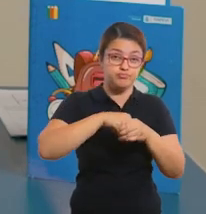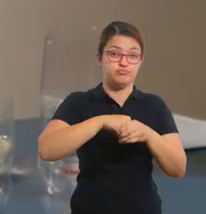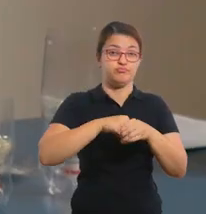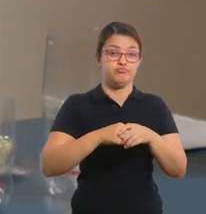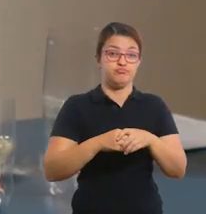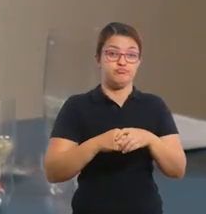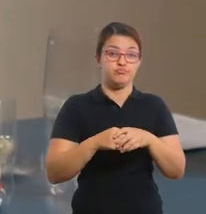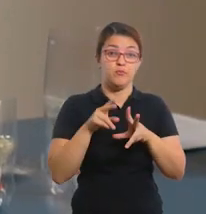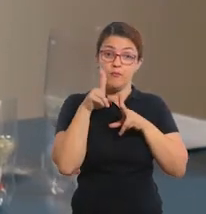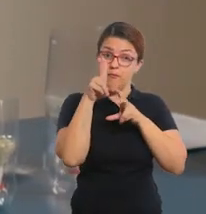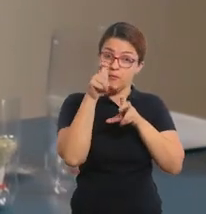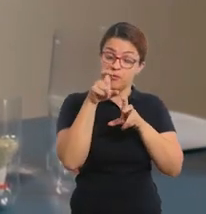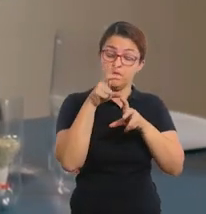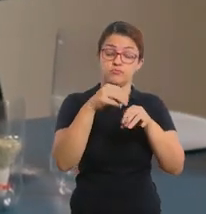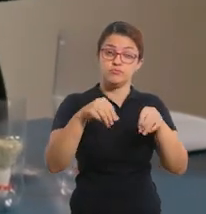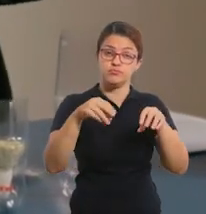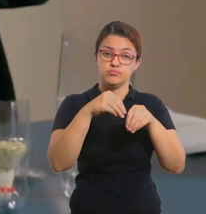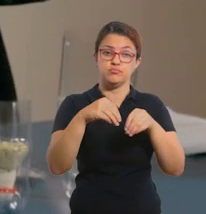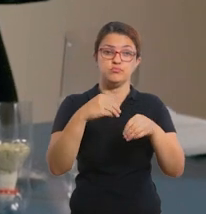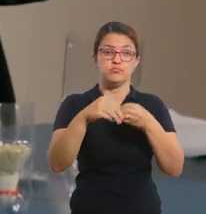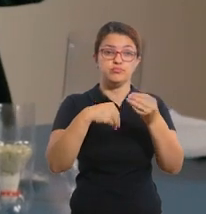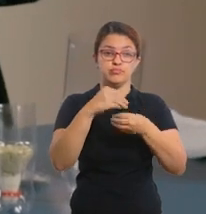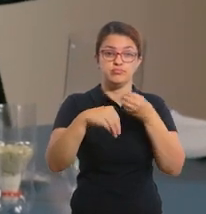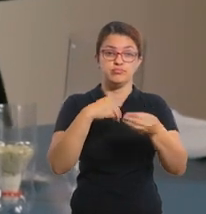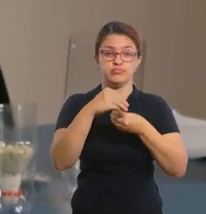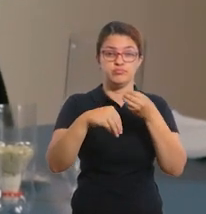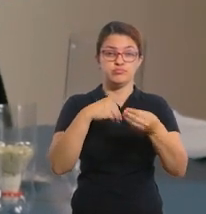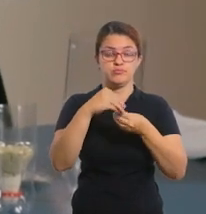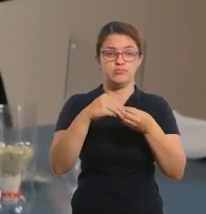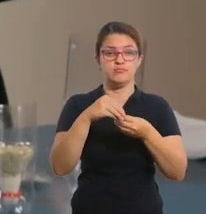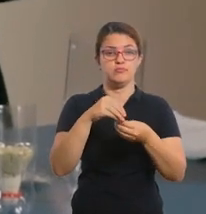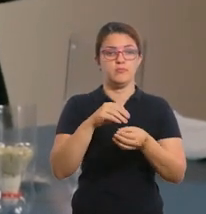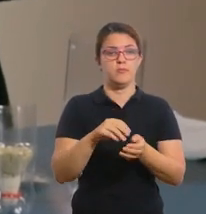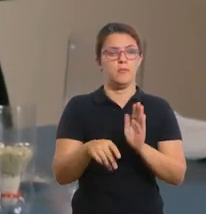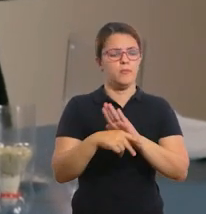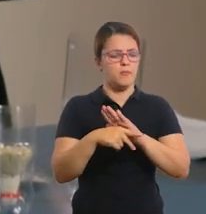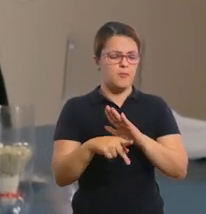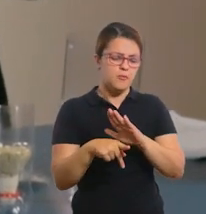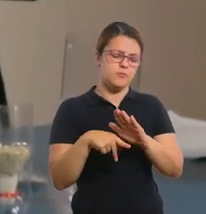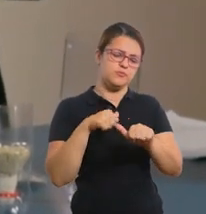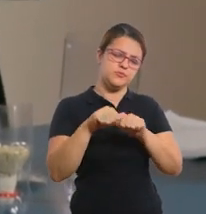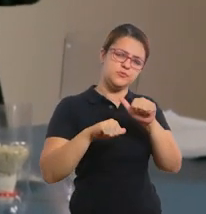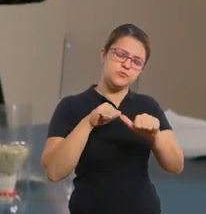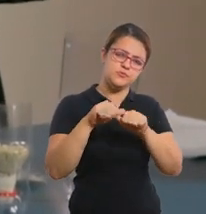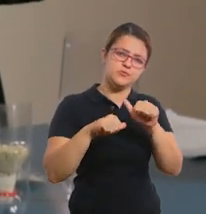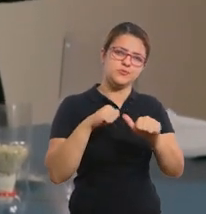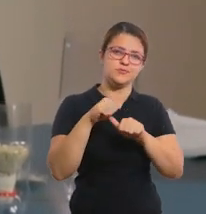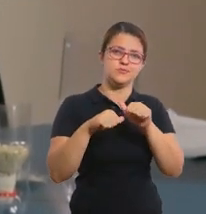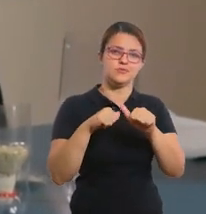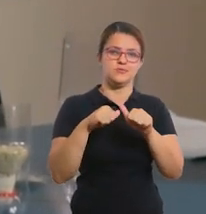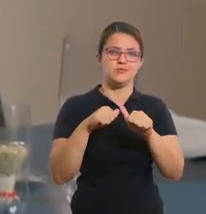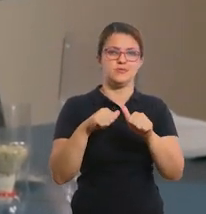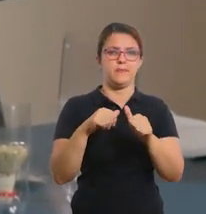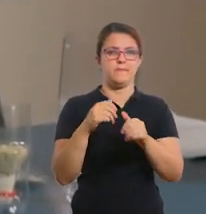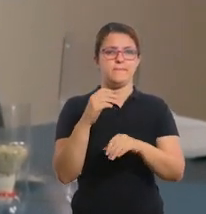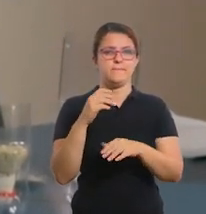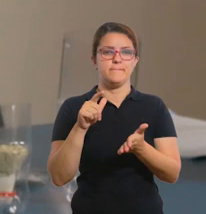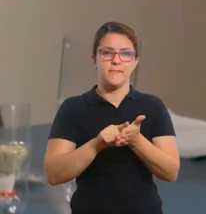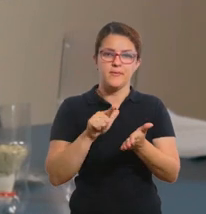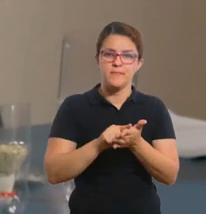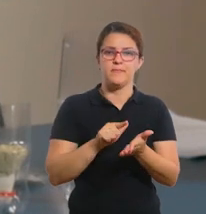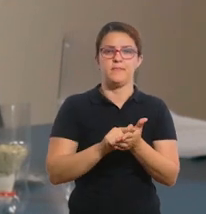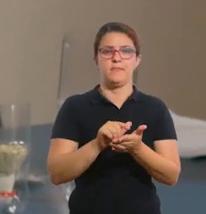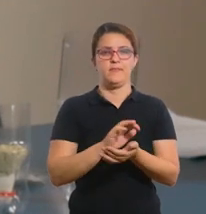o enriquecimento do solo, tá? A compostagem é um processo biológico no qual os micro-organismos transformam a matéria orgânica,